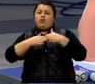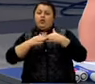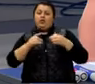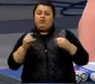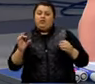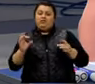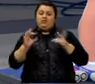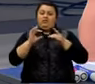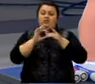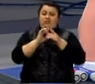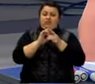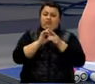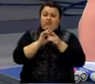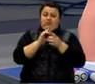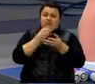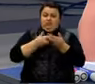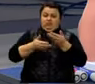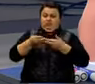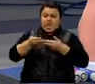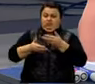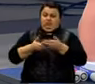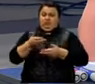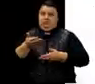interligam e conversam entre si.